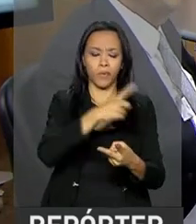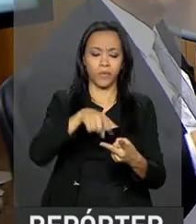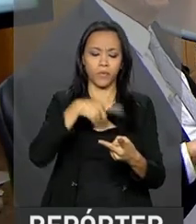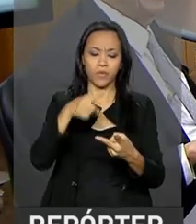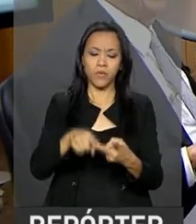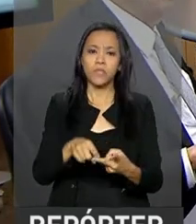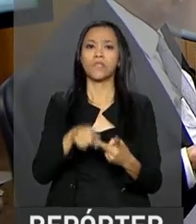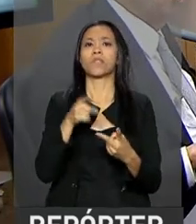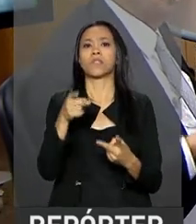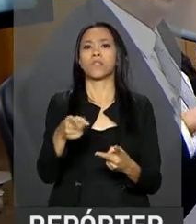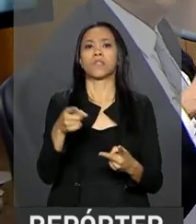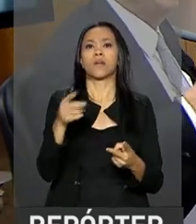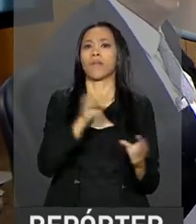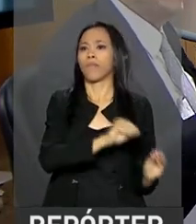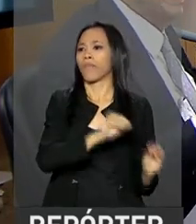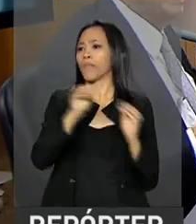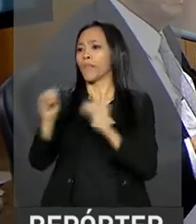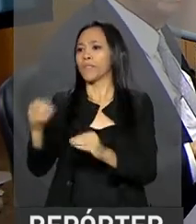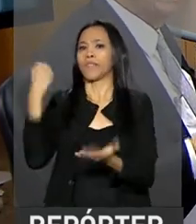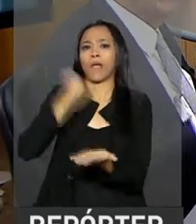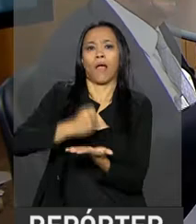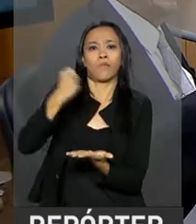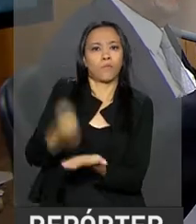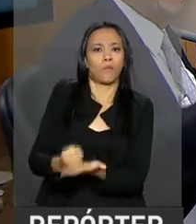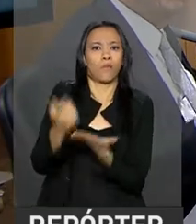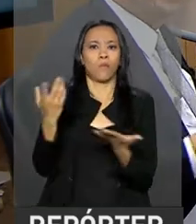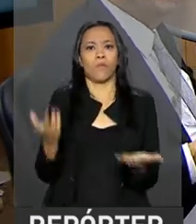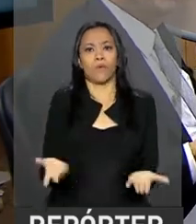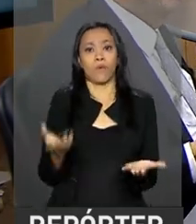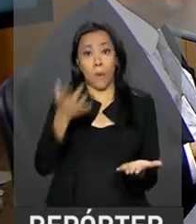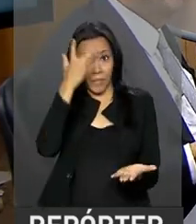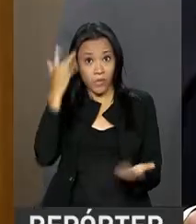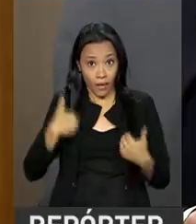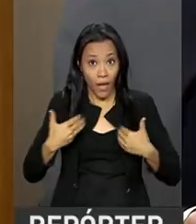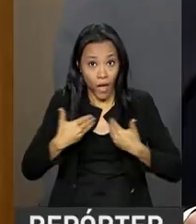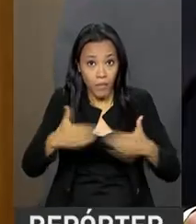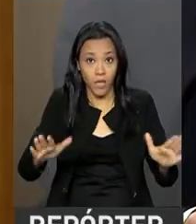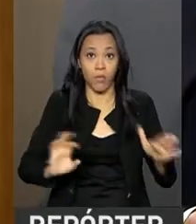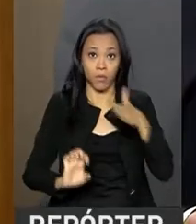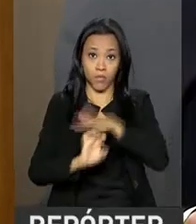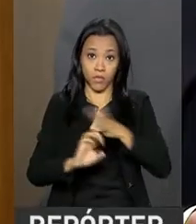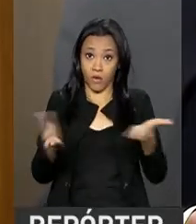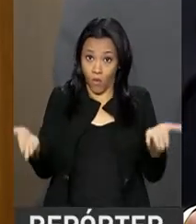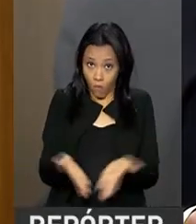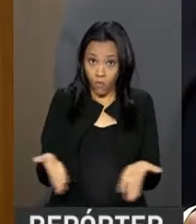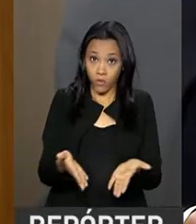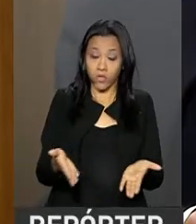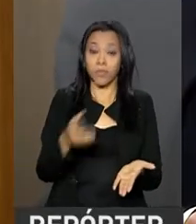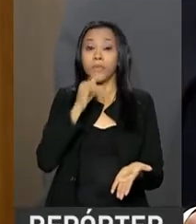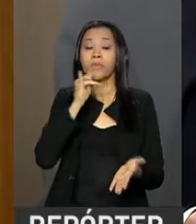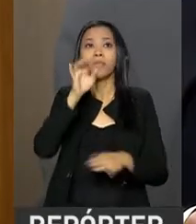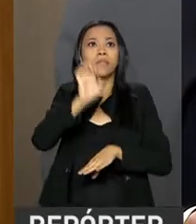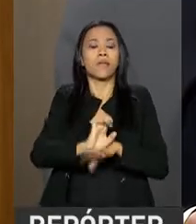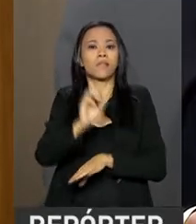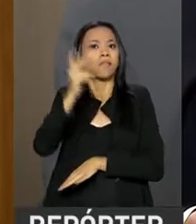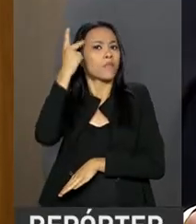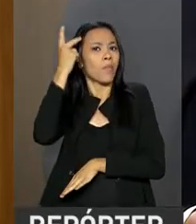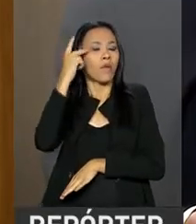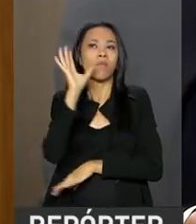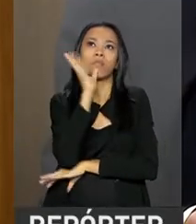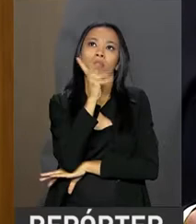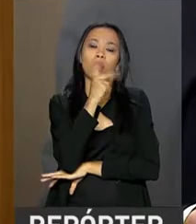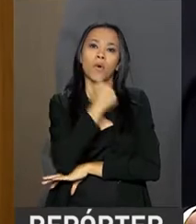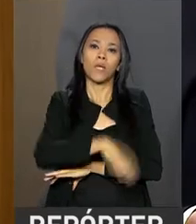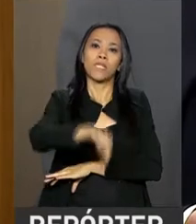procedimentos de cartórios e seta alguém quer abrir uma empresa hoje na cidade de são paulo por exemplo demora